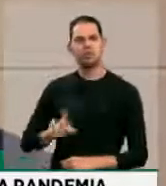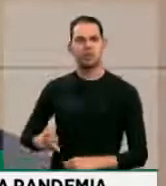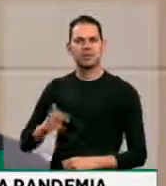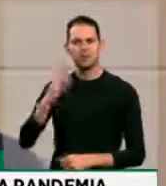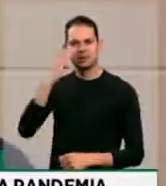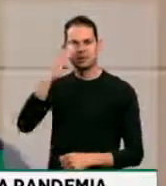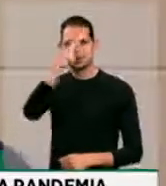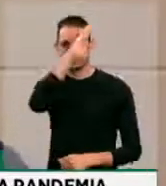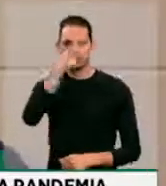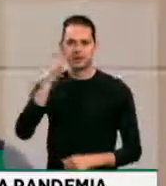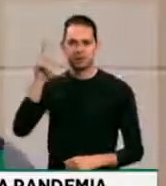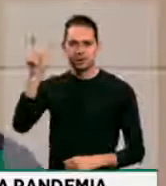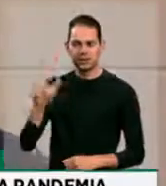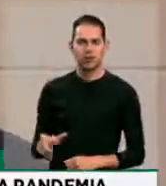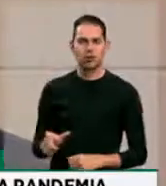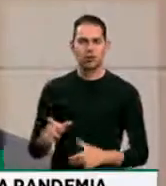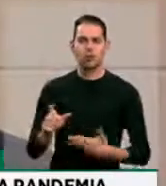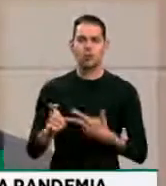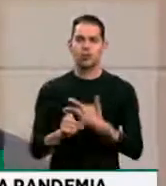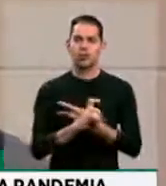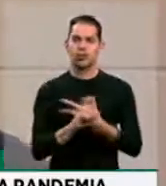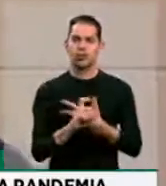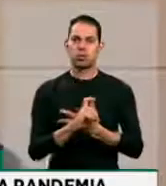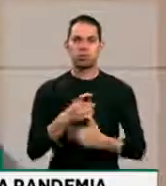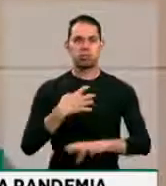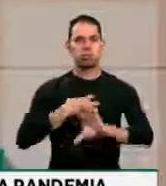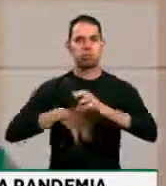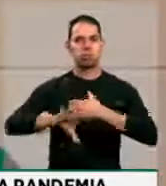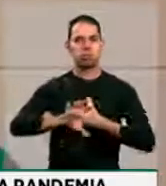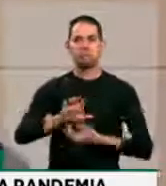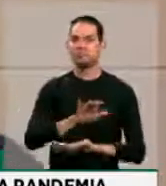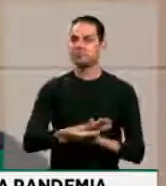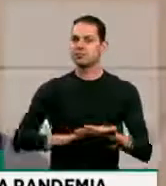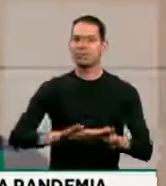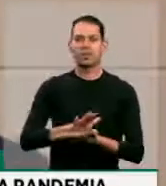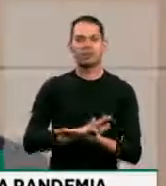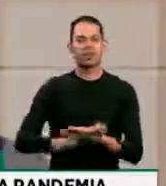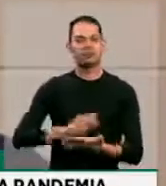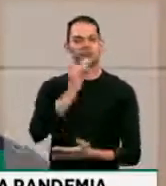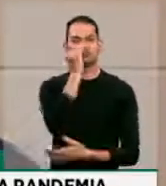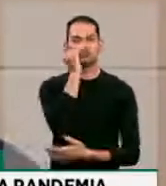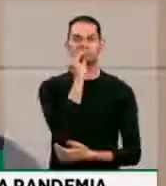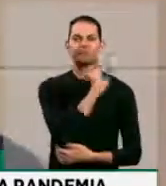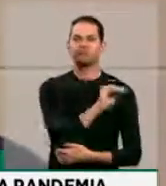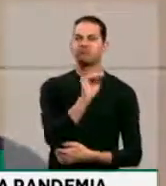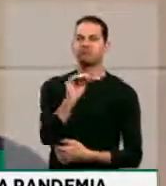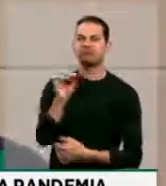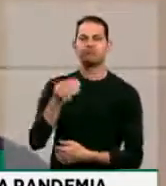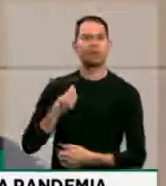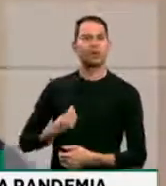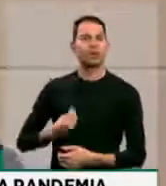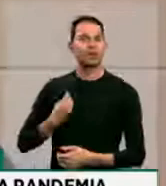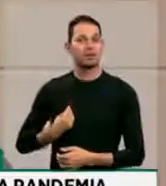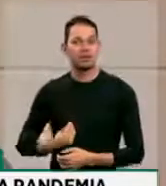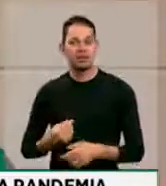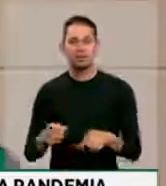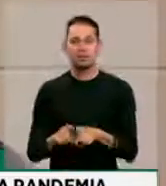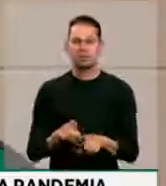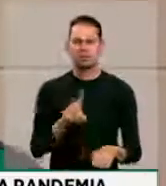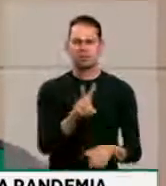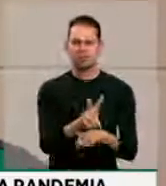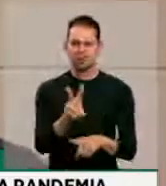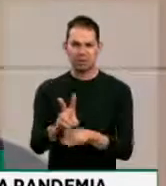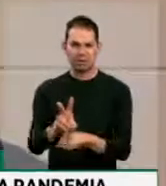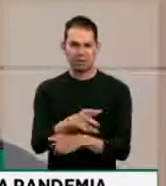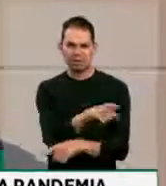Poder Executivo, mostrou-se insensível, demonstrou um profundo desprezo pela vida e pela proteção dos